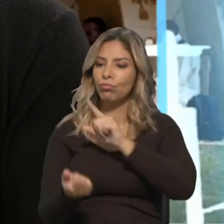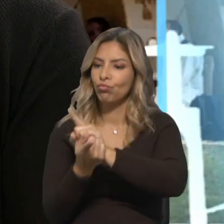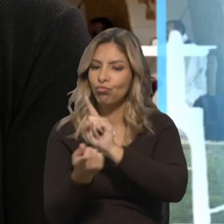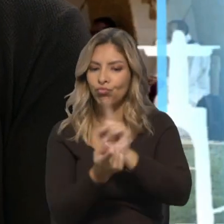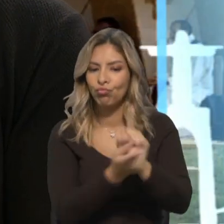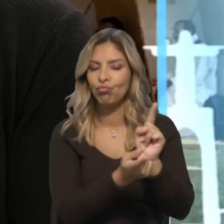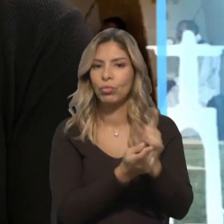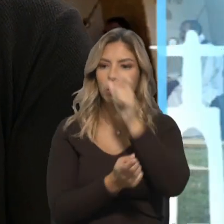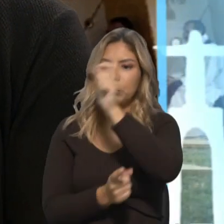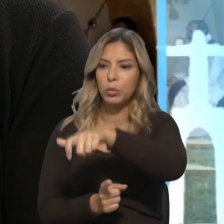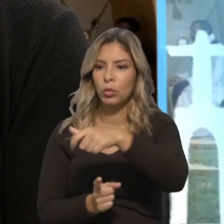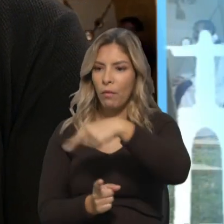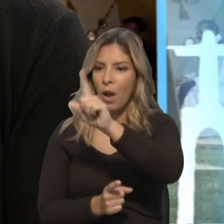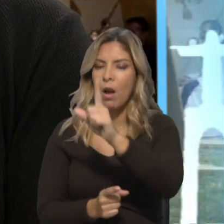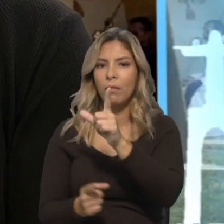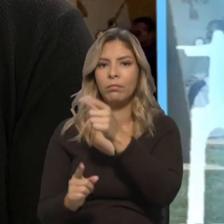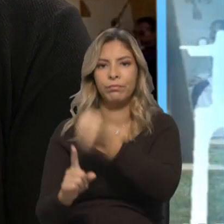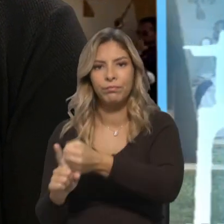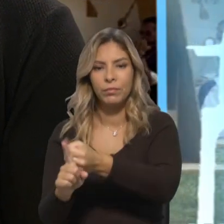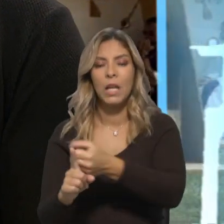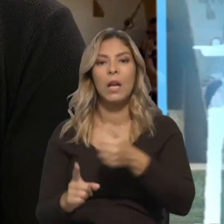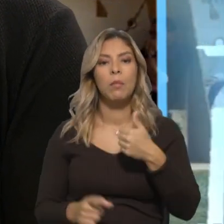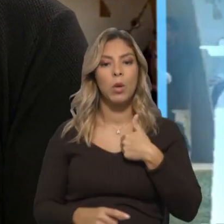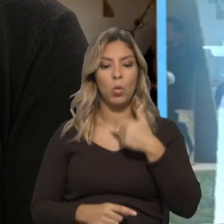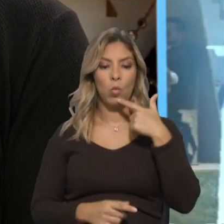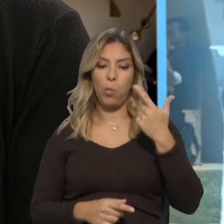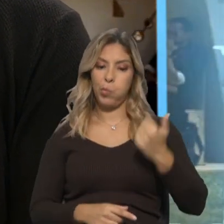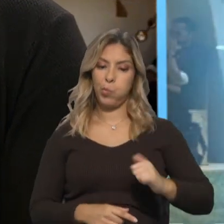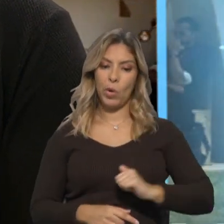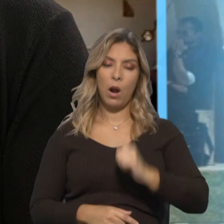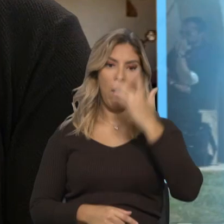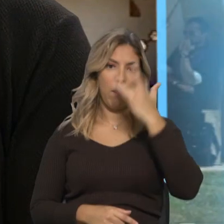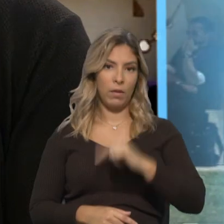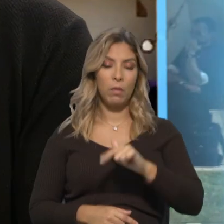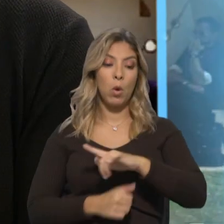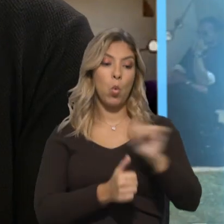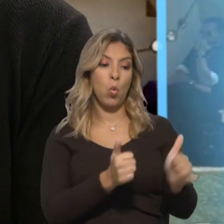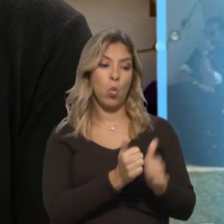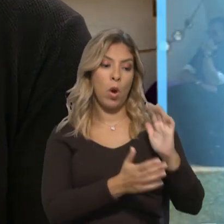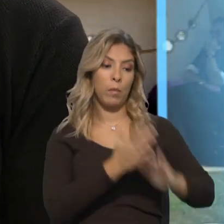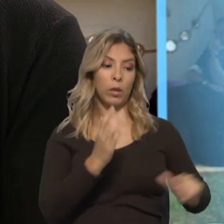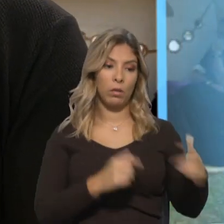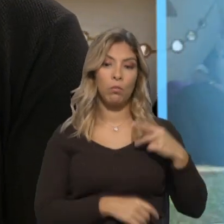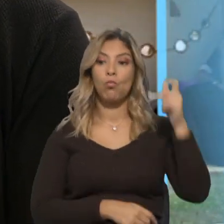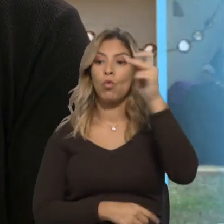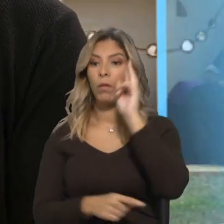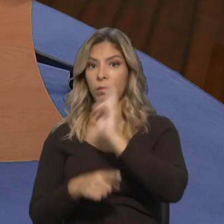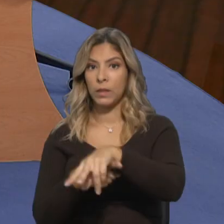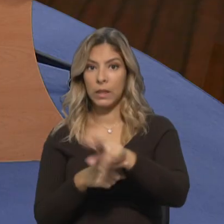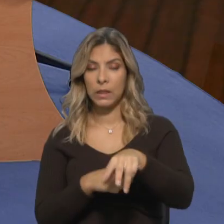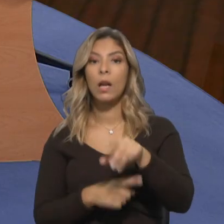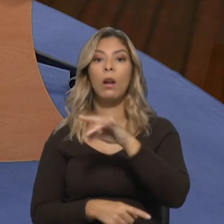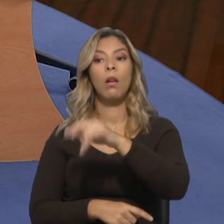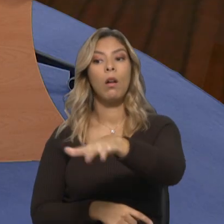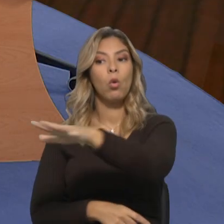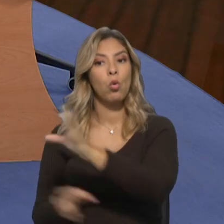preocupava-se. Ele não pôde ir à África, o colega dele, Tiago Camisassa, que era o braço direito dele, foi visitar os nossos missionários no Quénia, mas